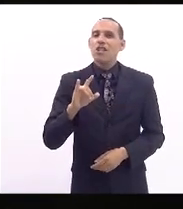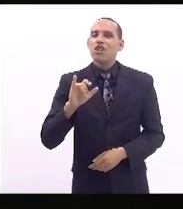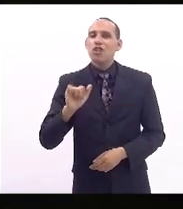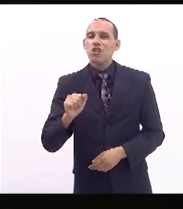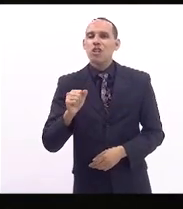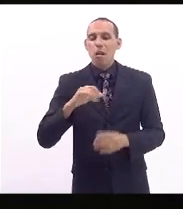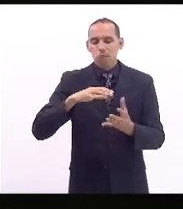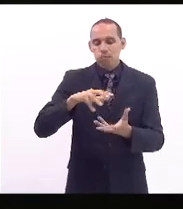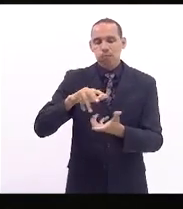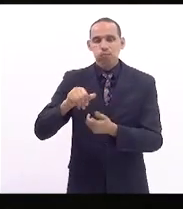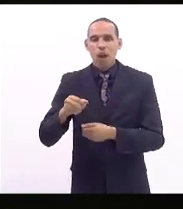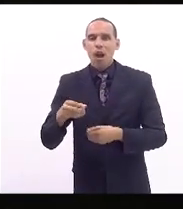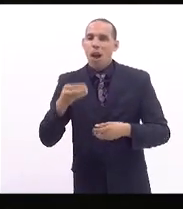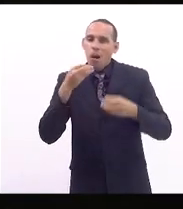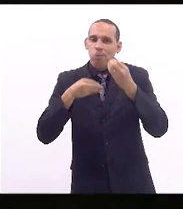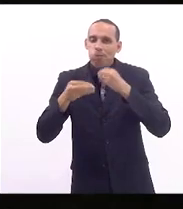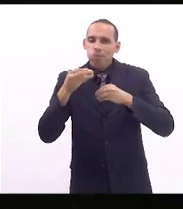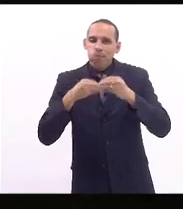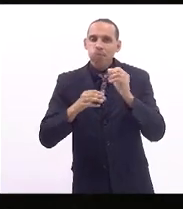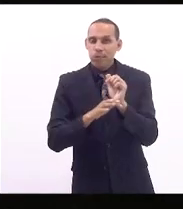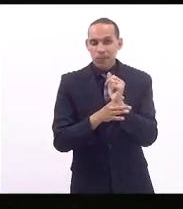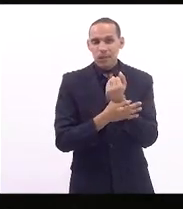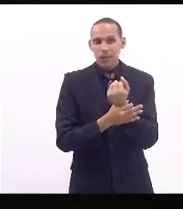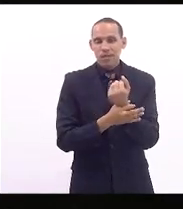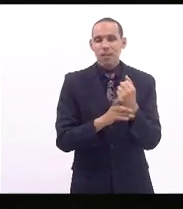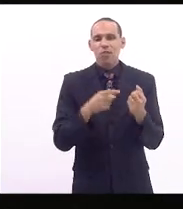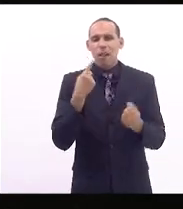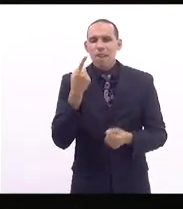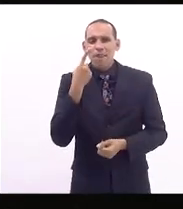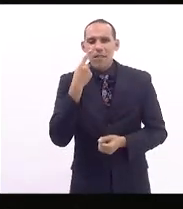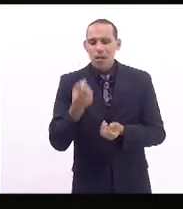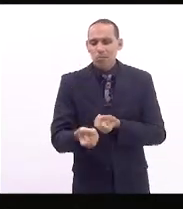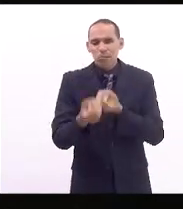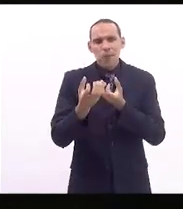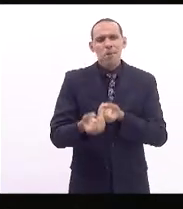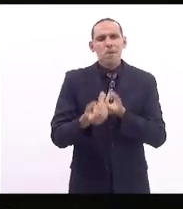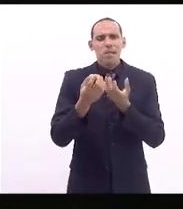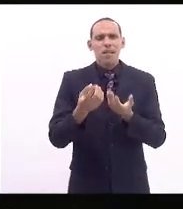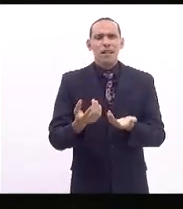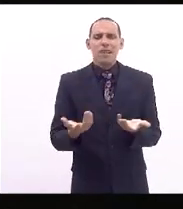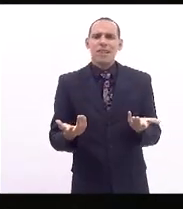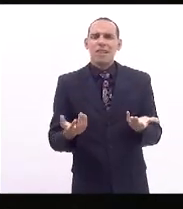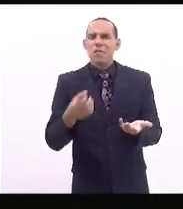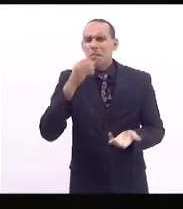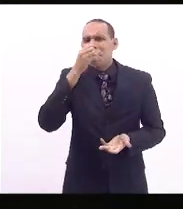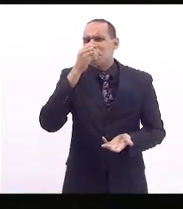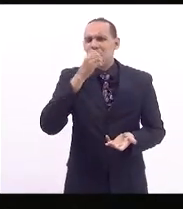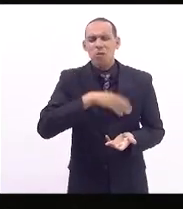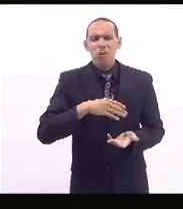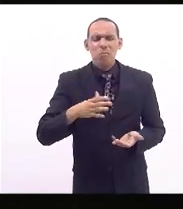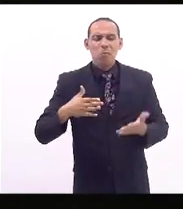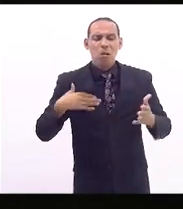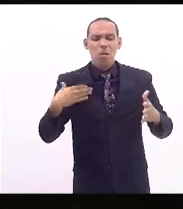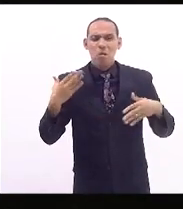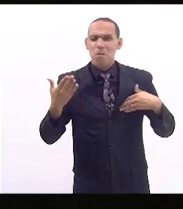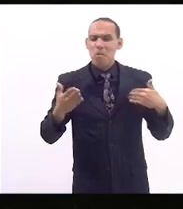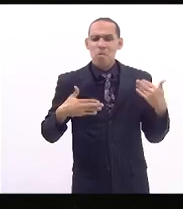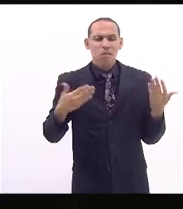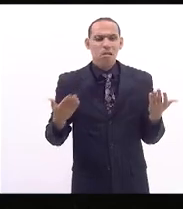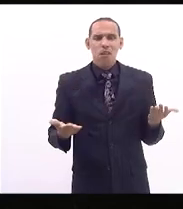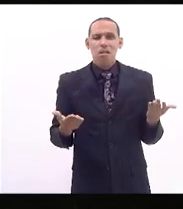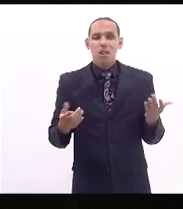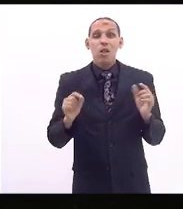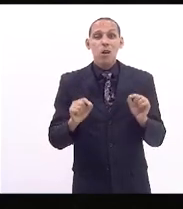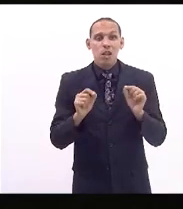alimentar nós estivermos diante desses Dados dados alarmantes dados Absurdos de